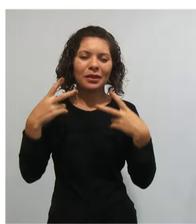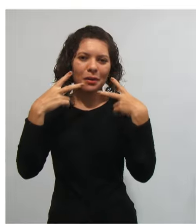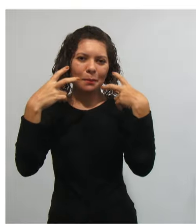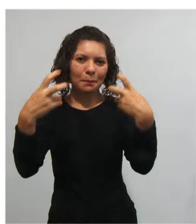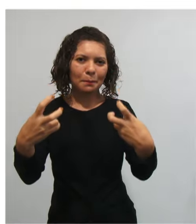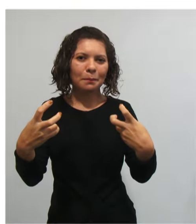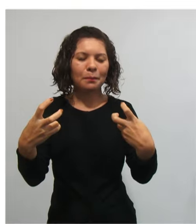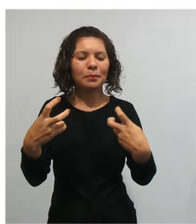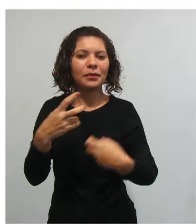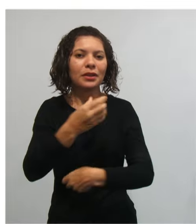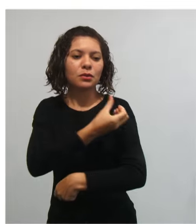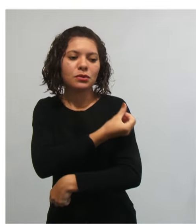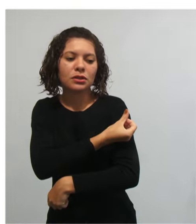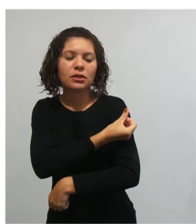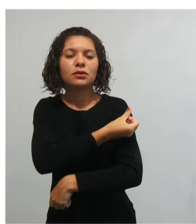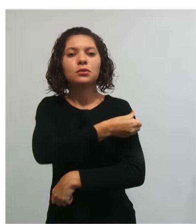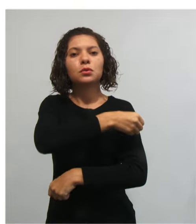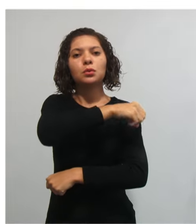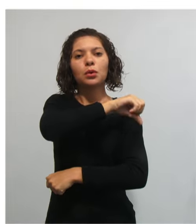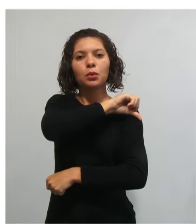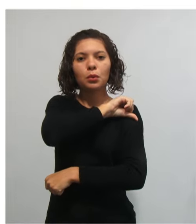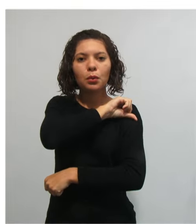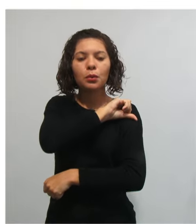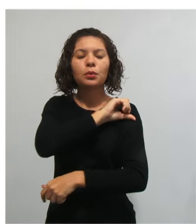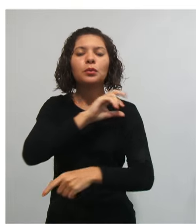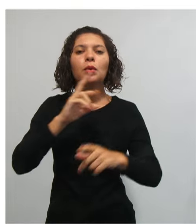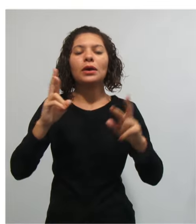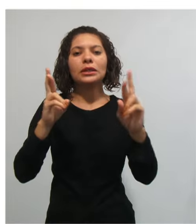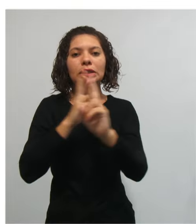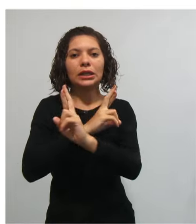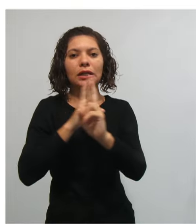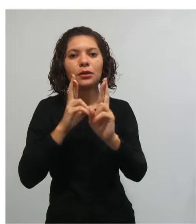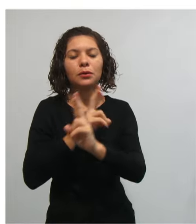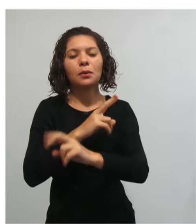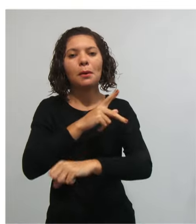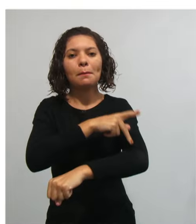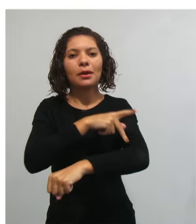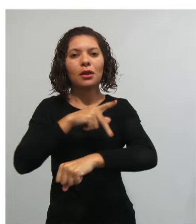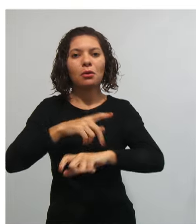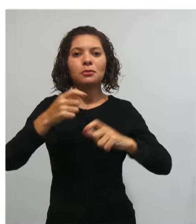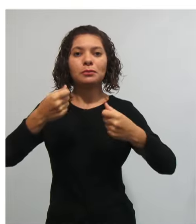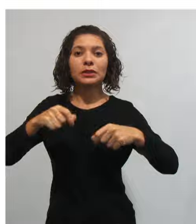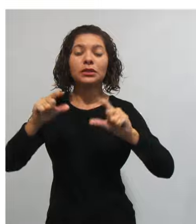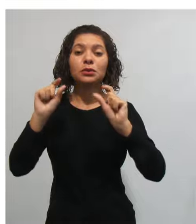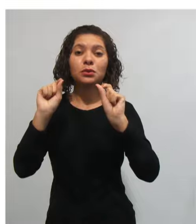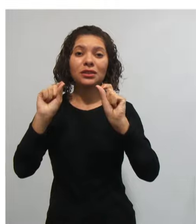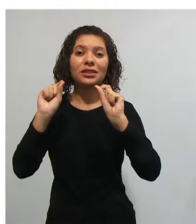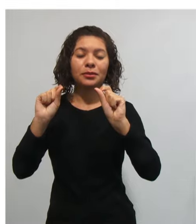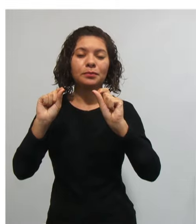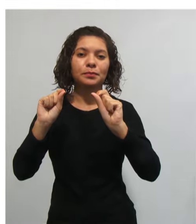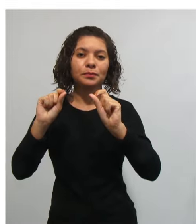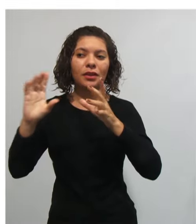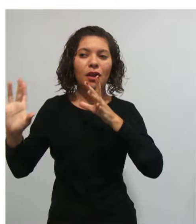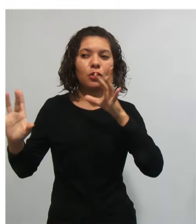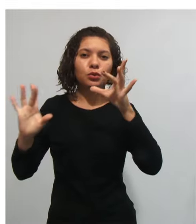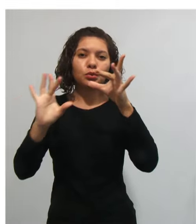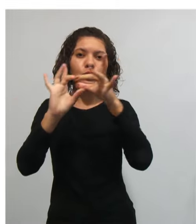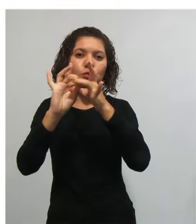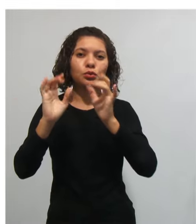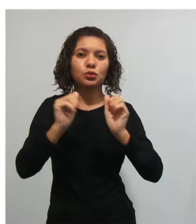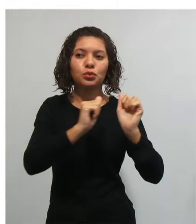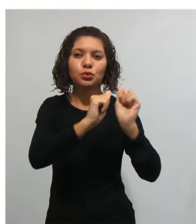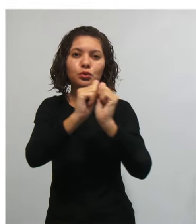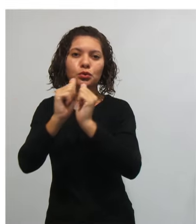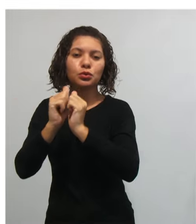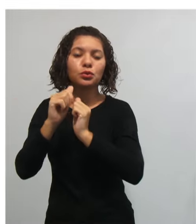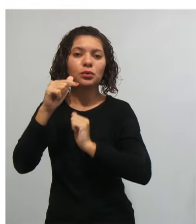de autonomia então nós observamos que nos anos finais do Ensino Fundamental as relações pedagógicas